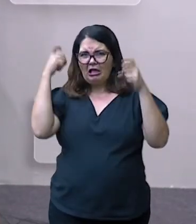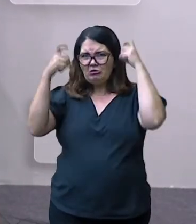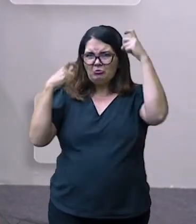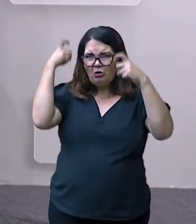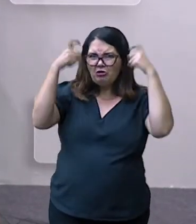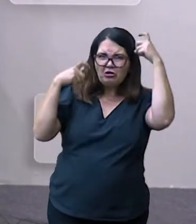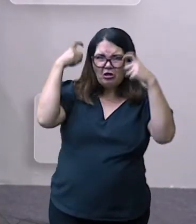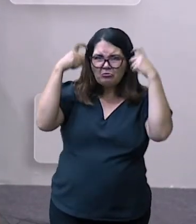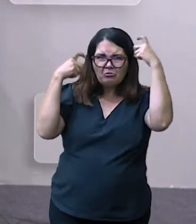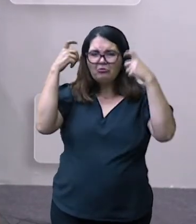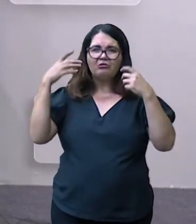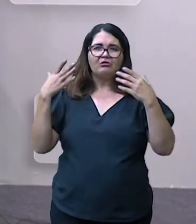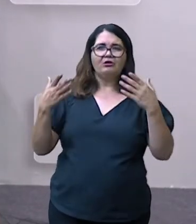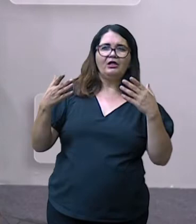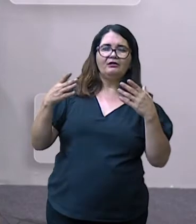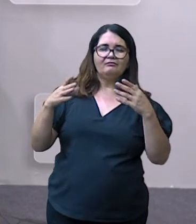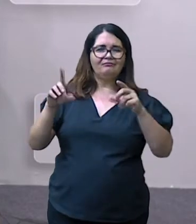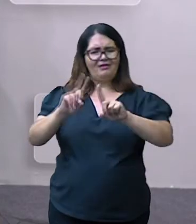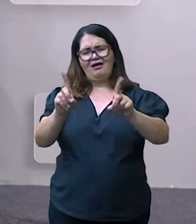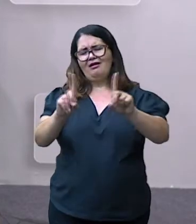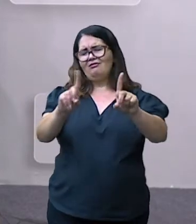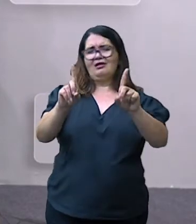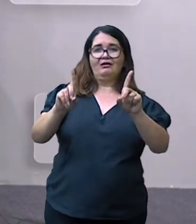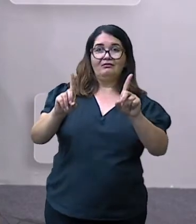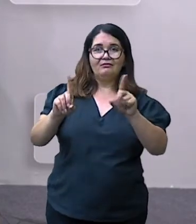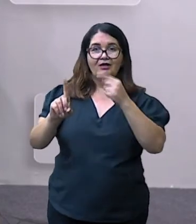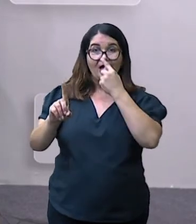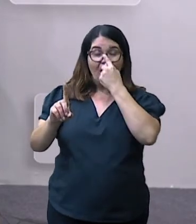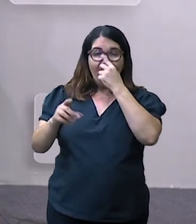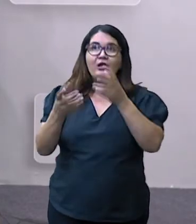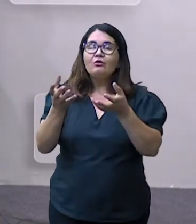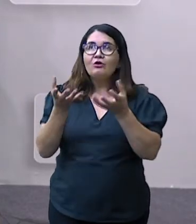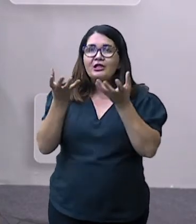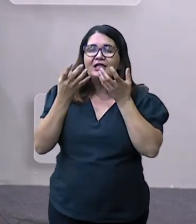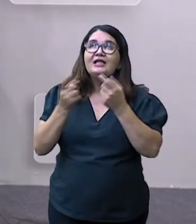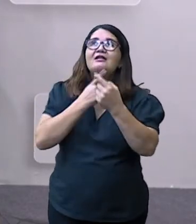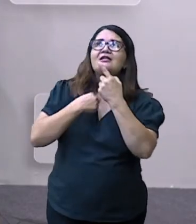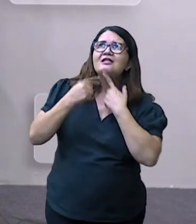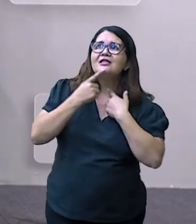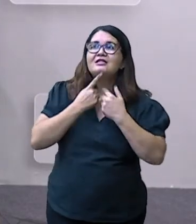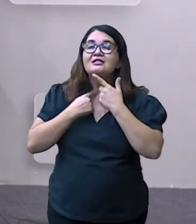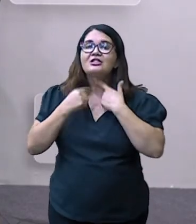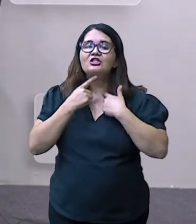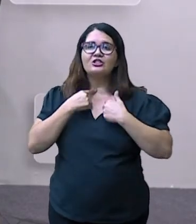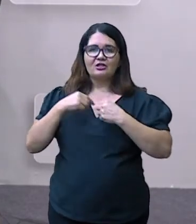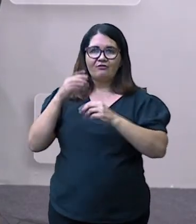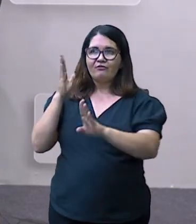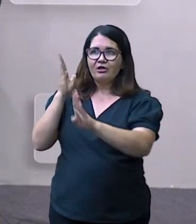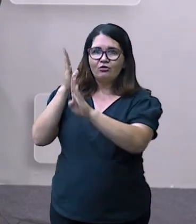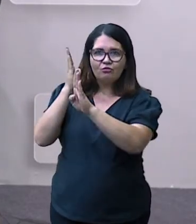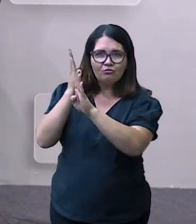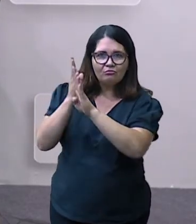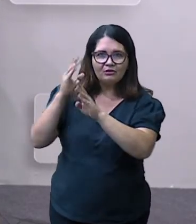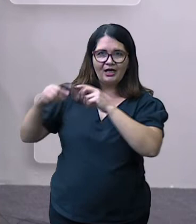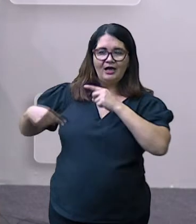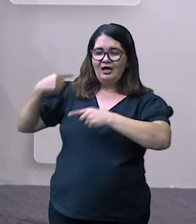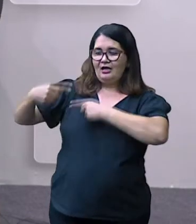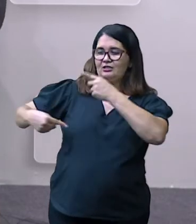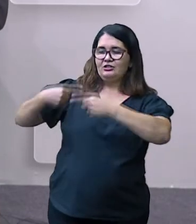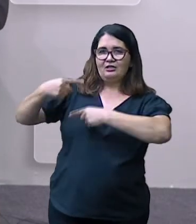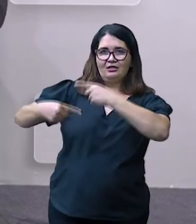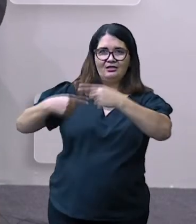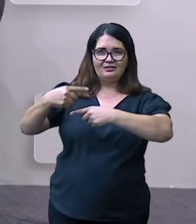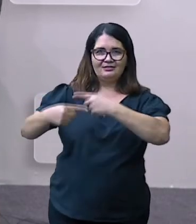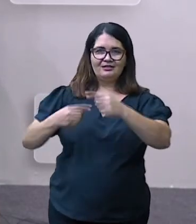para vários lugares por onde passaram os nossos ancestrais, aqui no Brasil também, porque eles